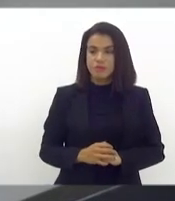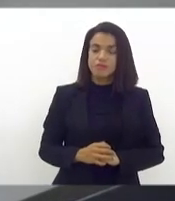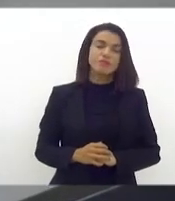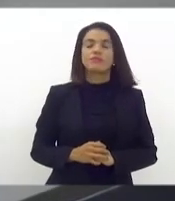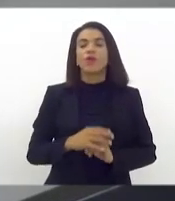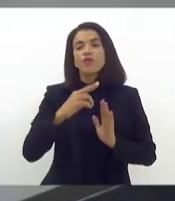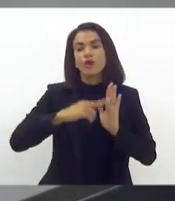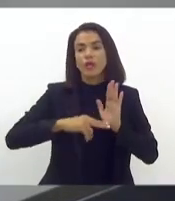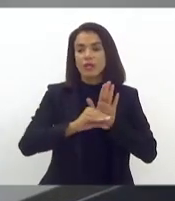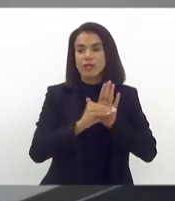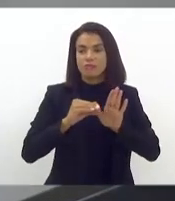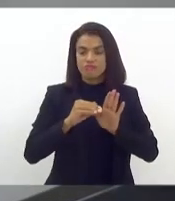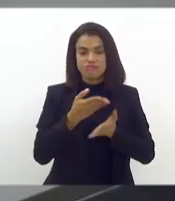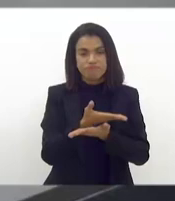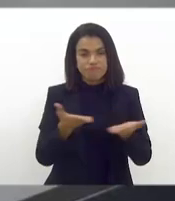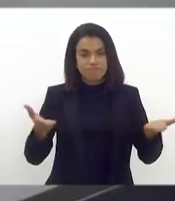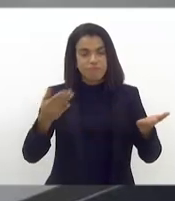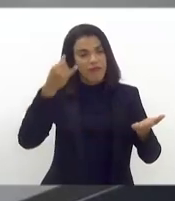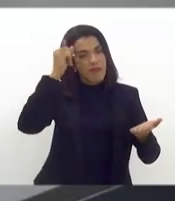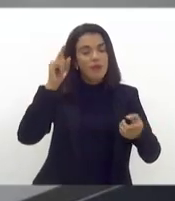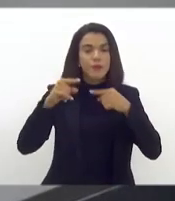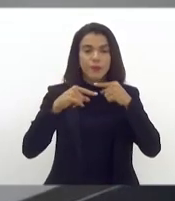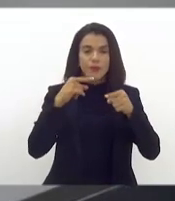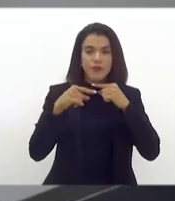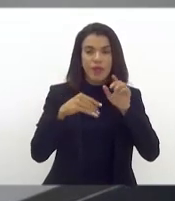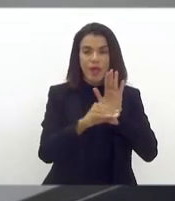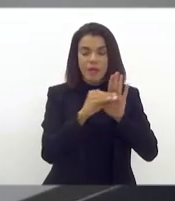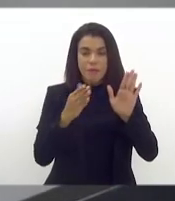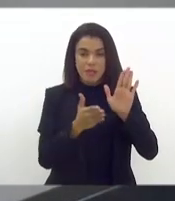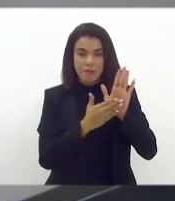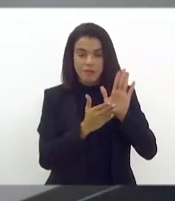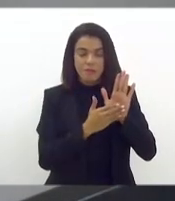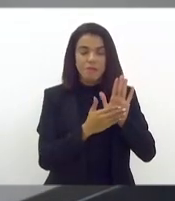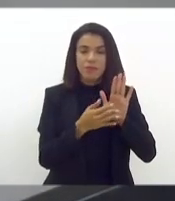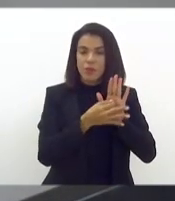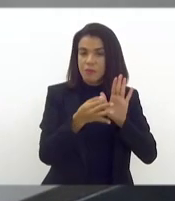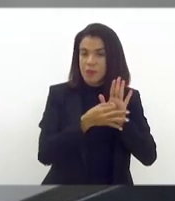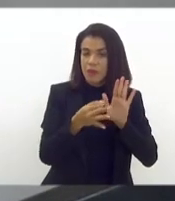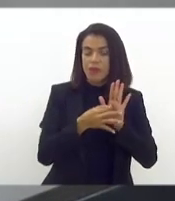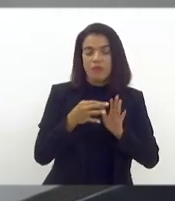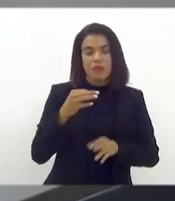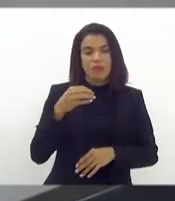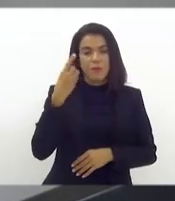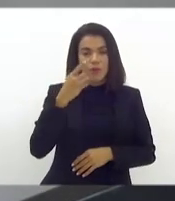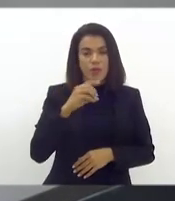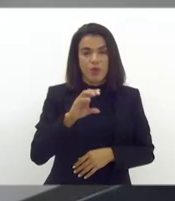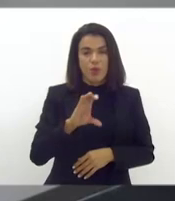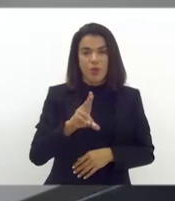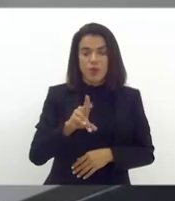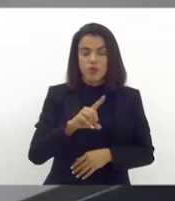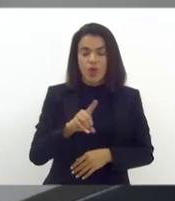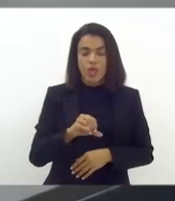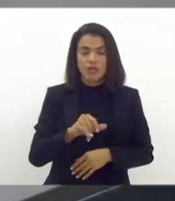Eu vou ler a emenda aqui rapidamente para que não gere dúvidas. A emenda proposta pelo parecer do deputado Cozzolino,